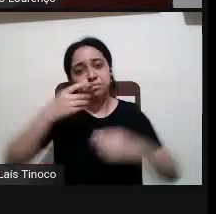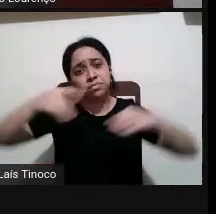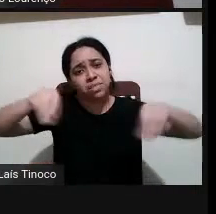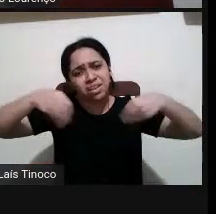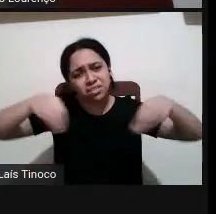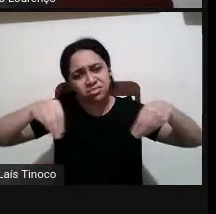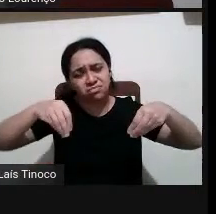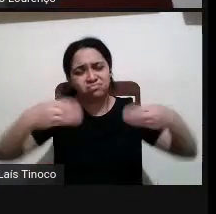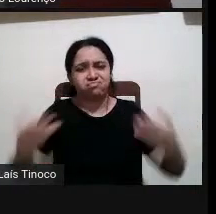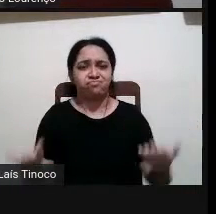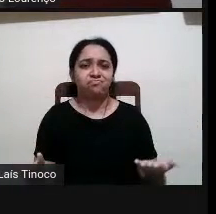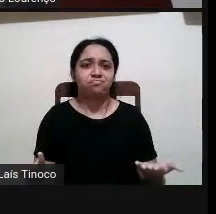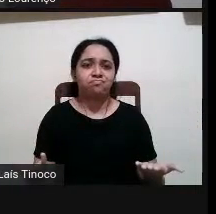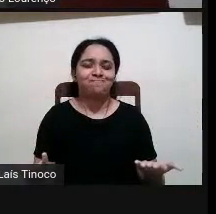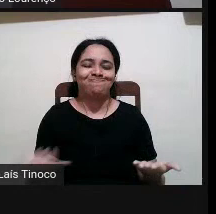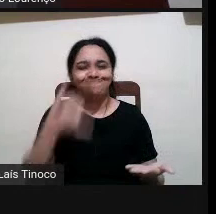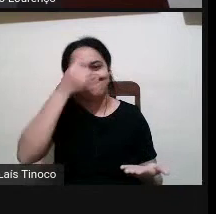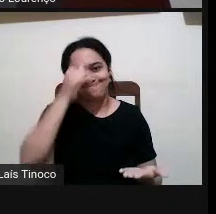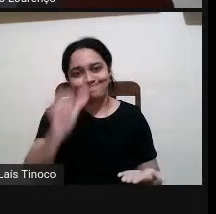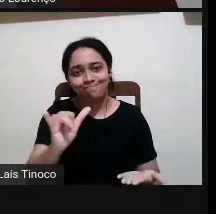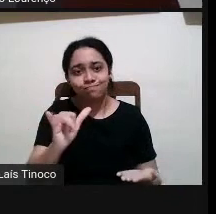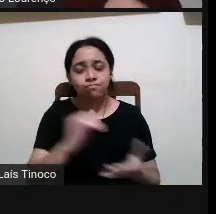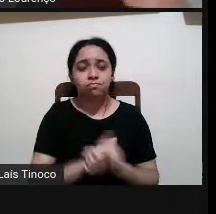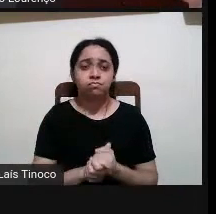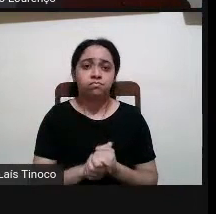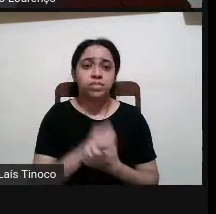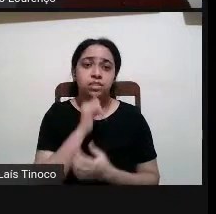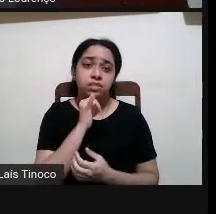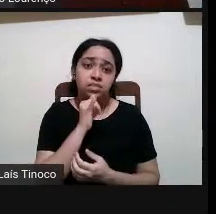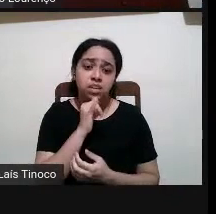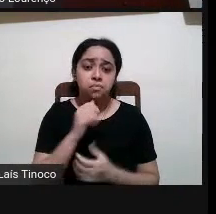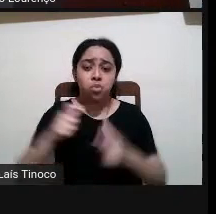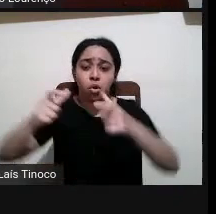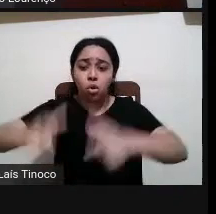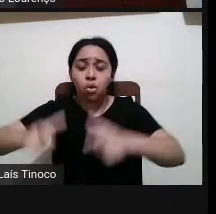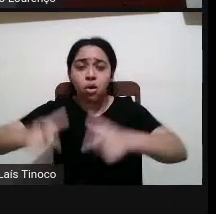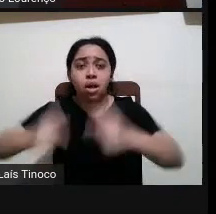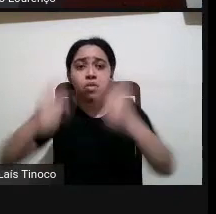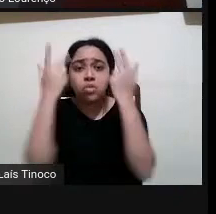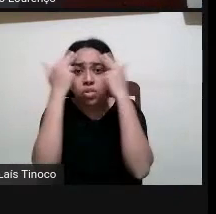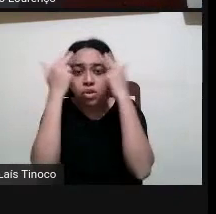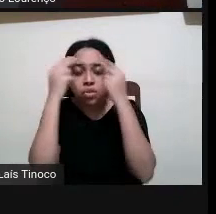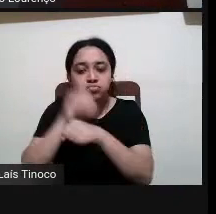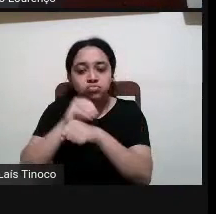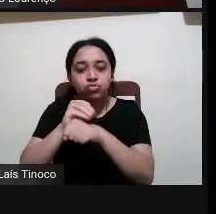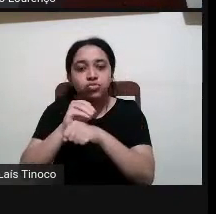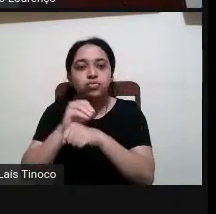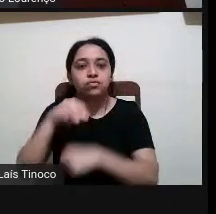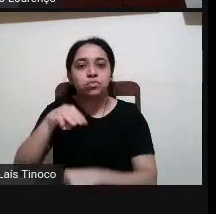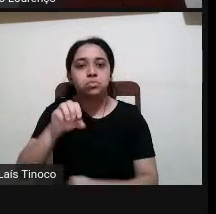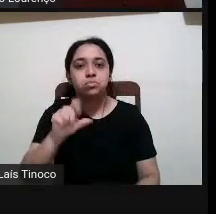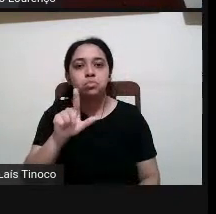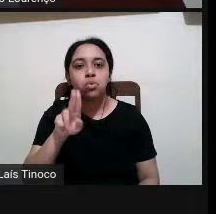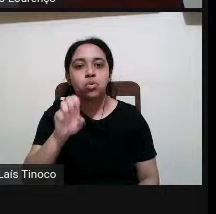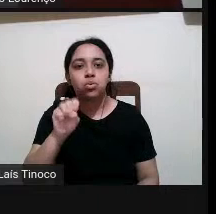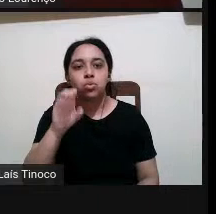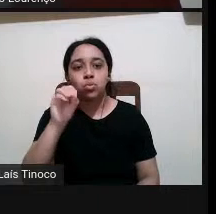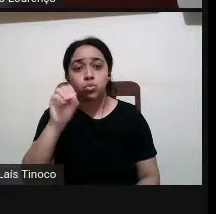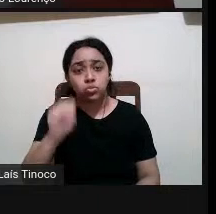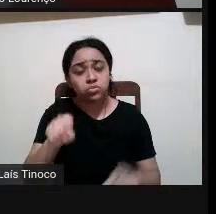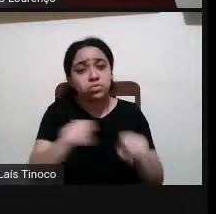seja, os bancos naturais de moluscos, a produções de